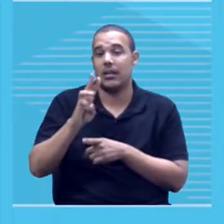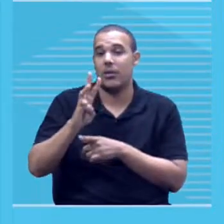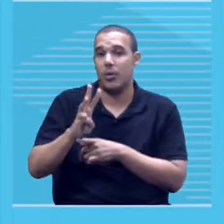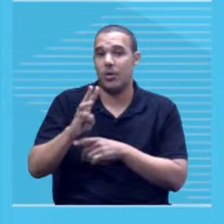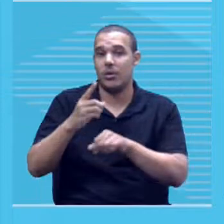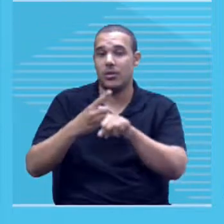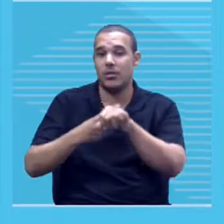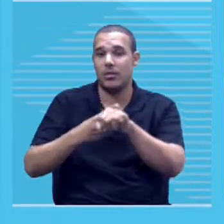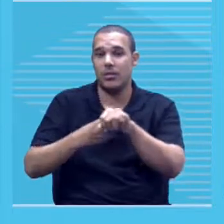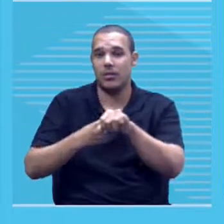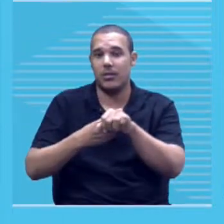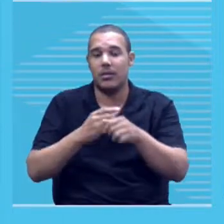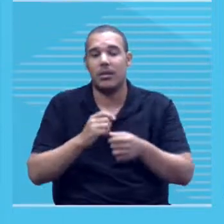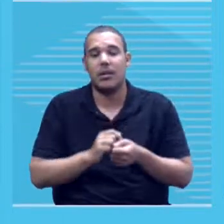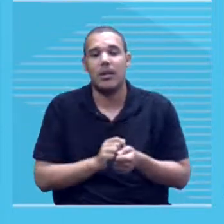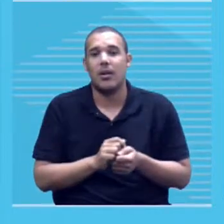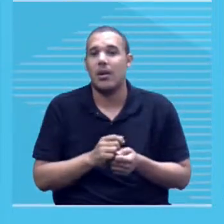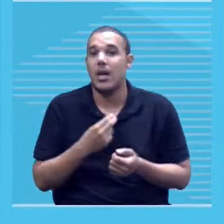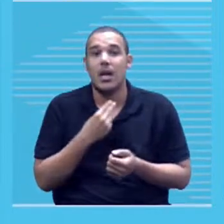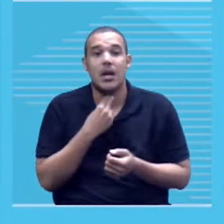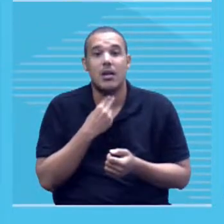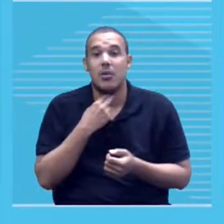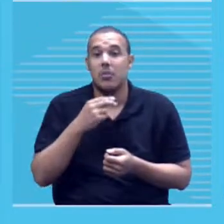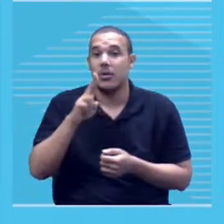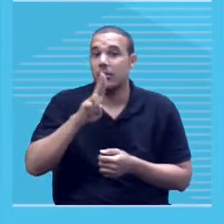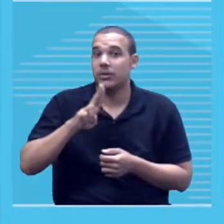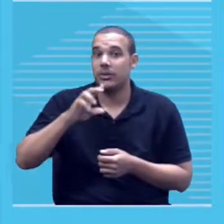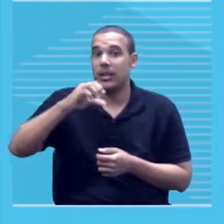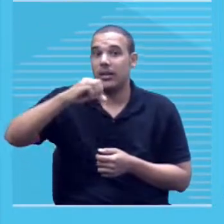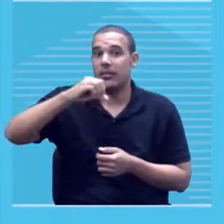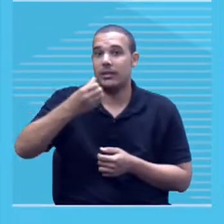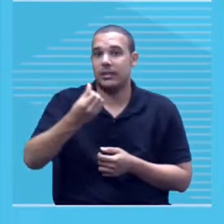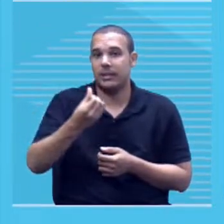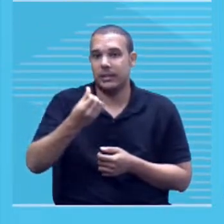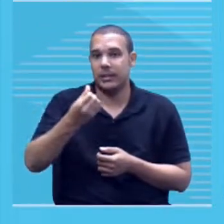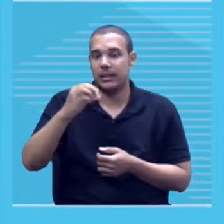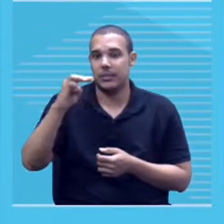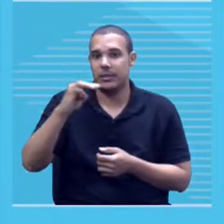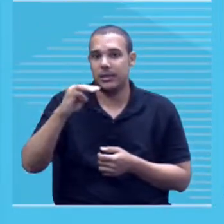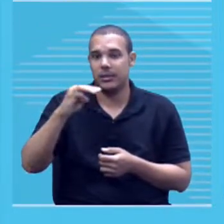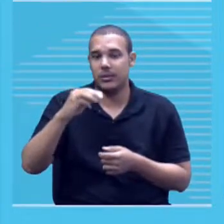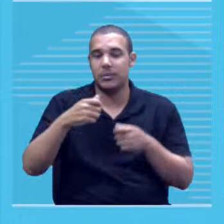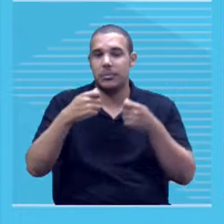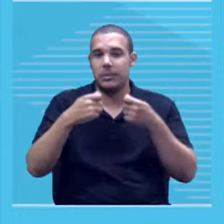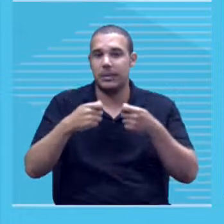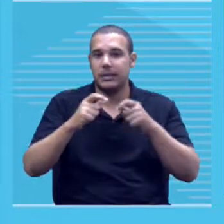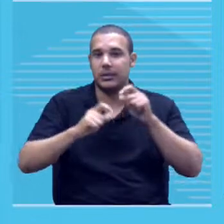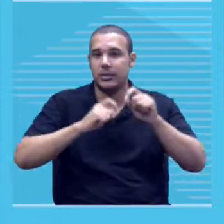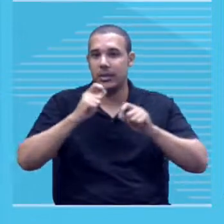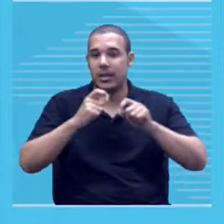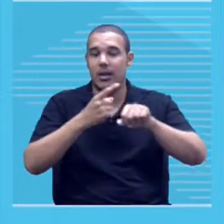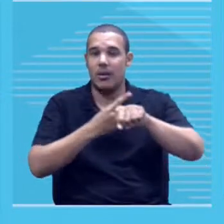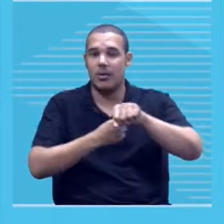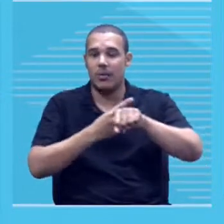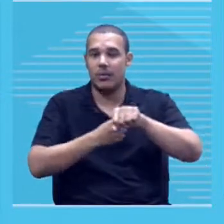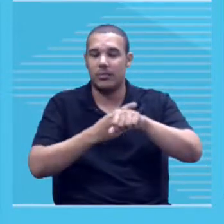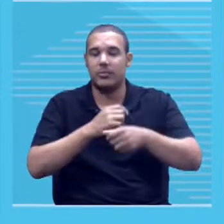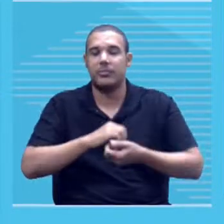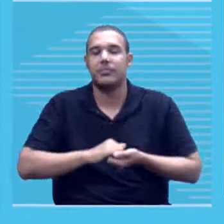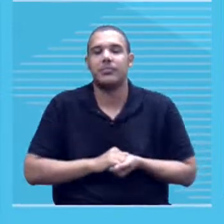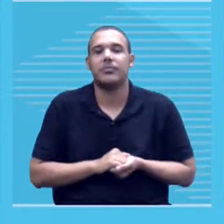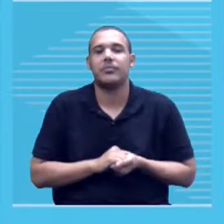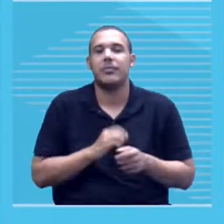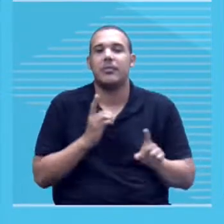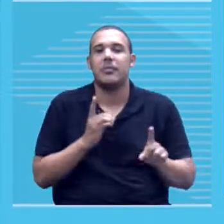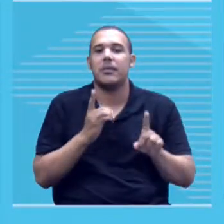Quilowatt-hora. Então, não posso usar 96 minutos. Eu tenho que usar a quantidade em horas. Aí, para descobrir o valor